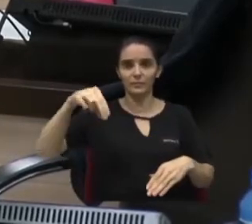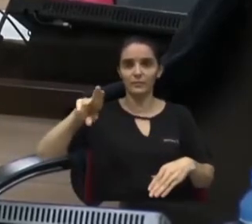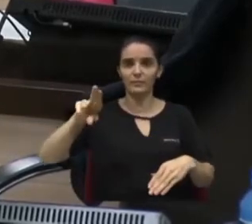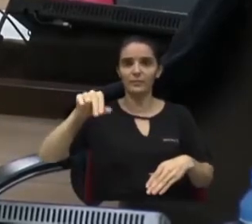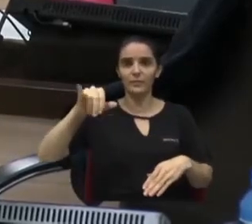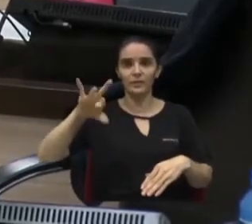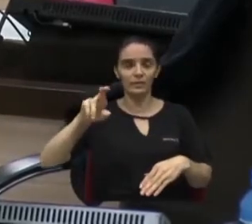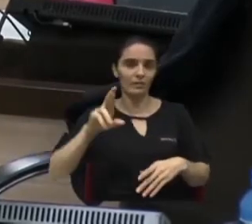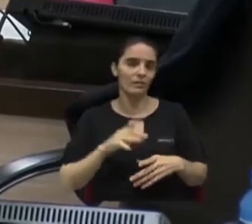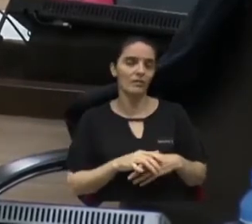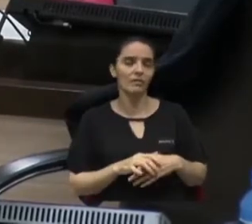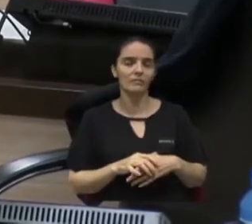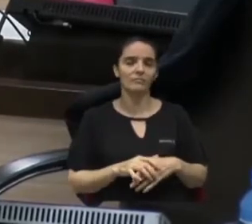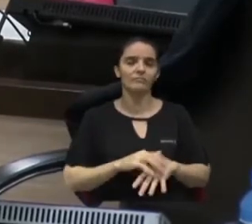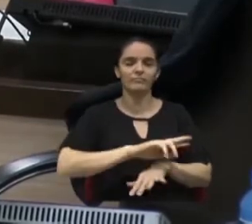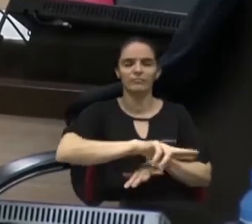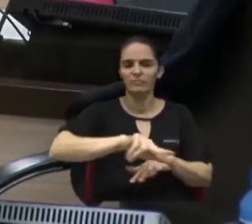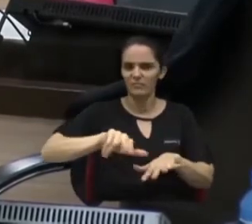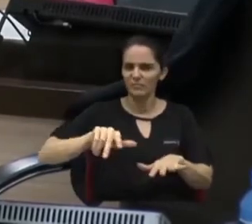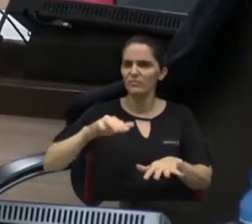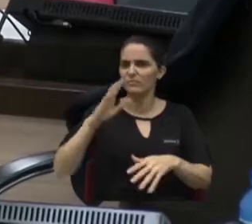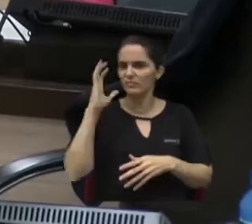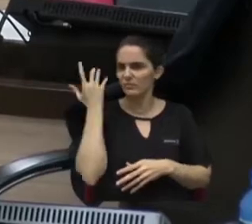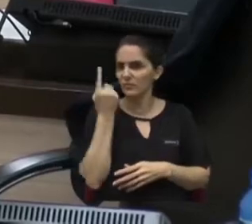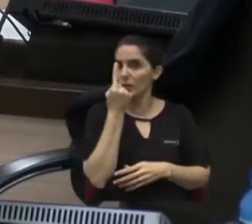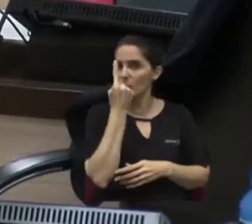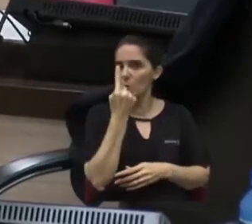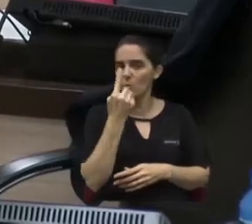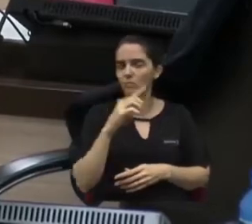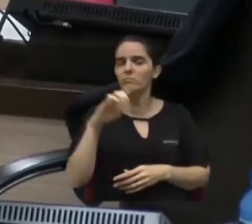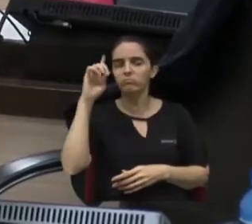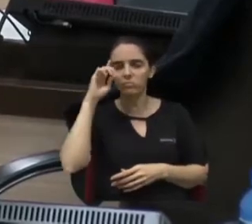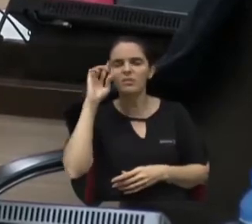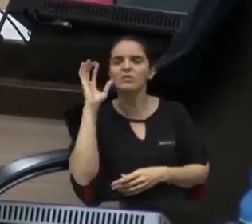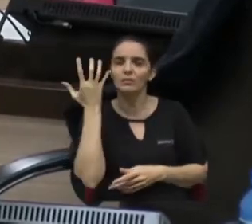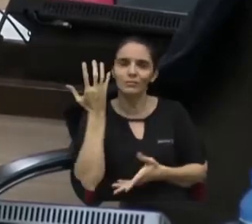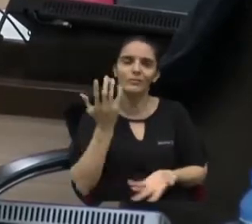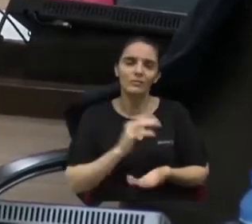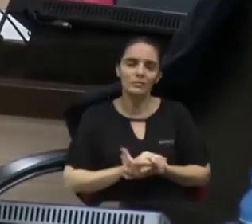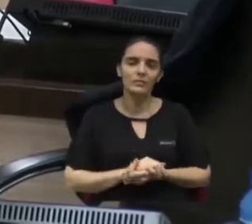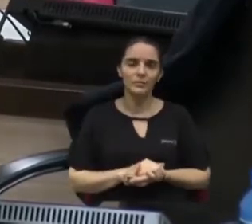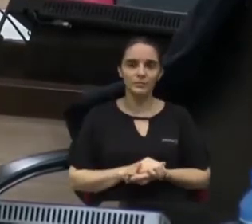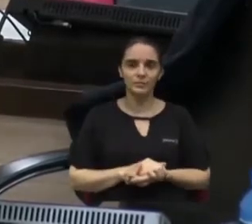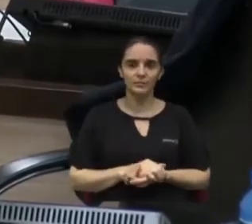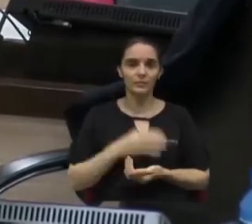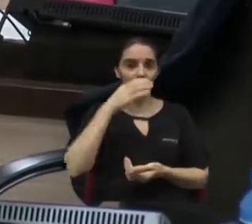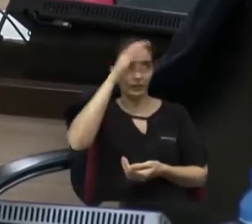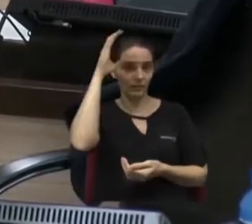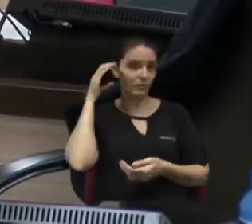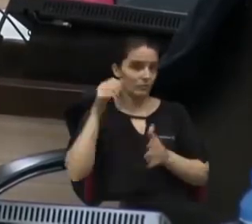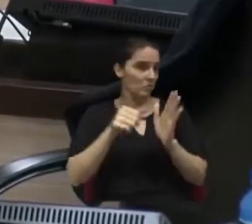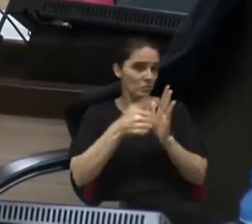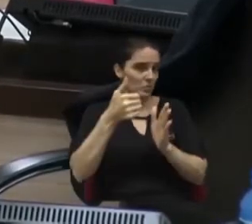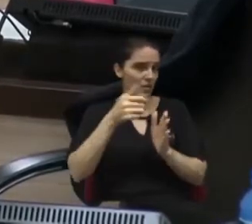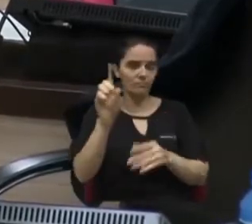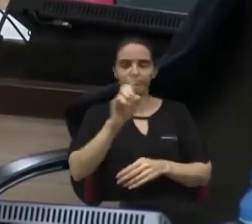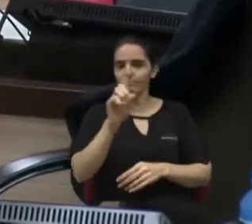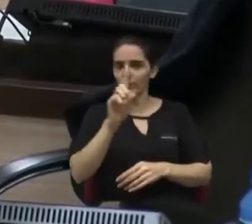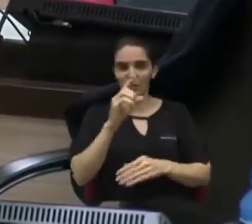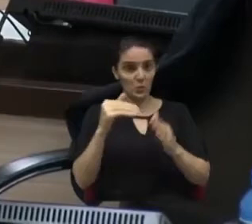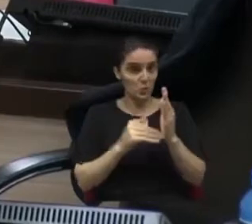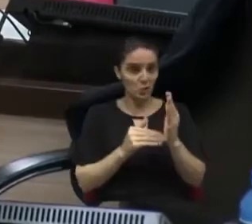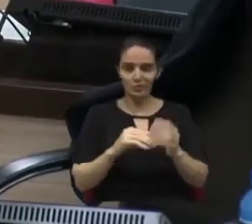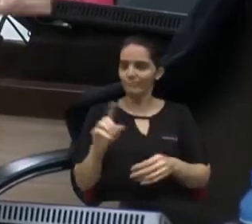dia. Ele veio de Campinas para cá e está assustado. É um flagrante por dia. Então, eu não sou a primeira e nem serei a